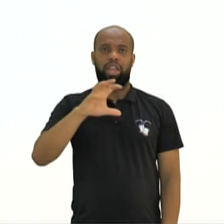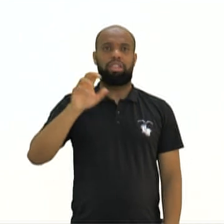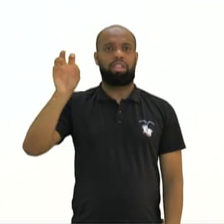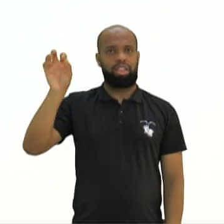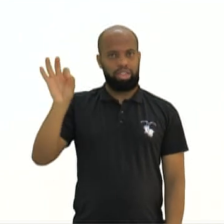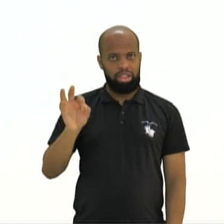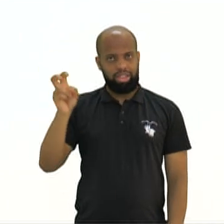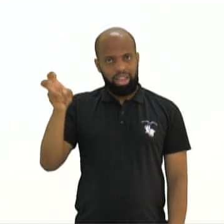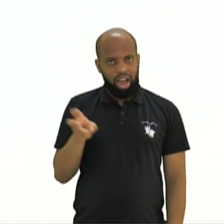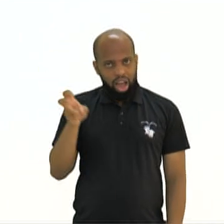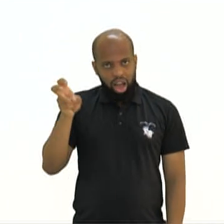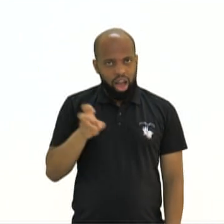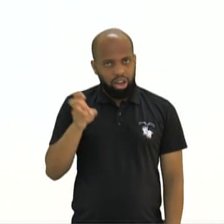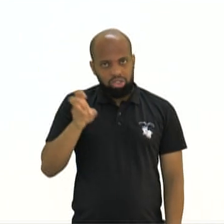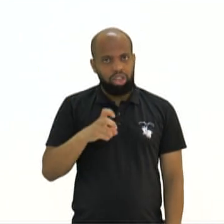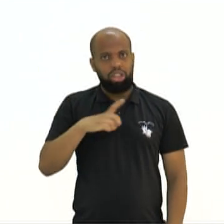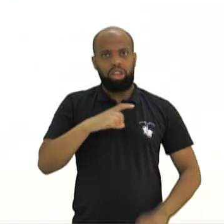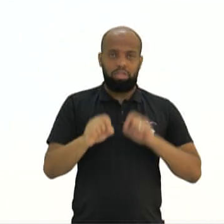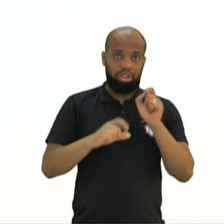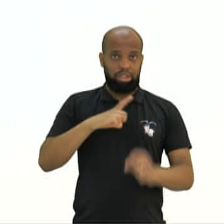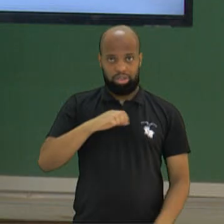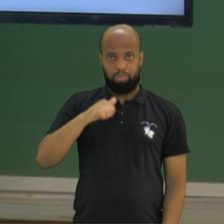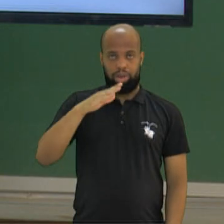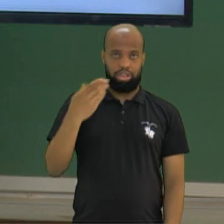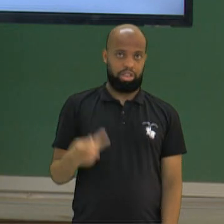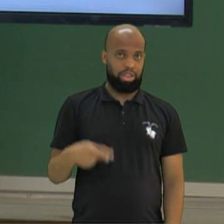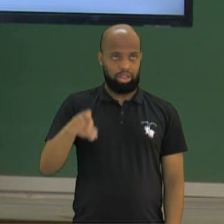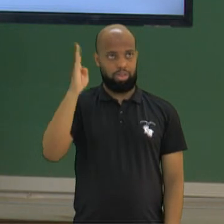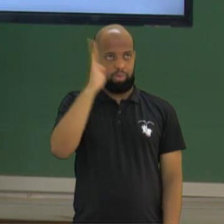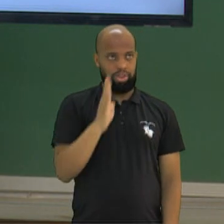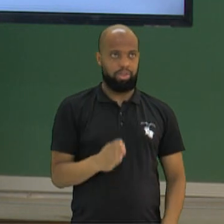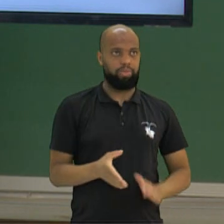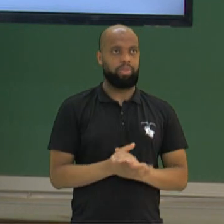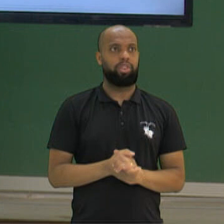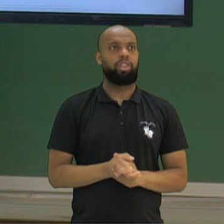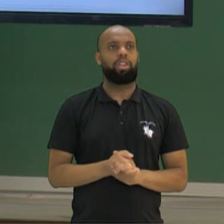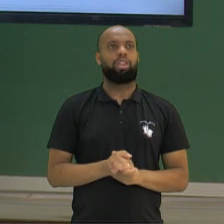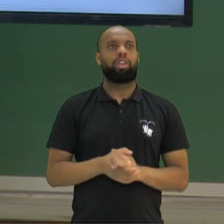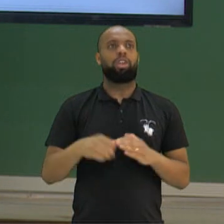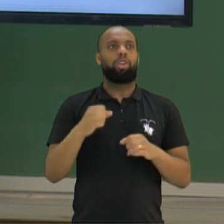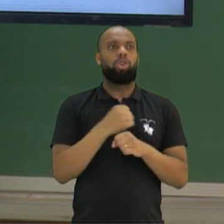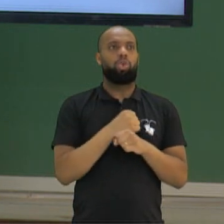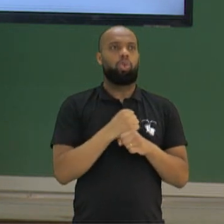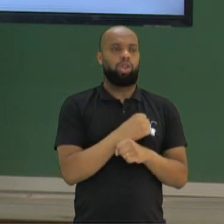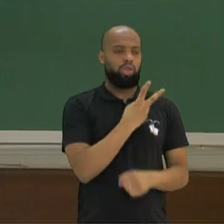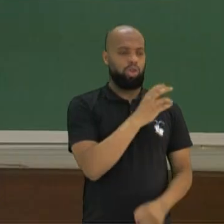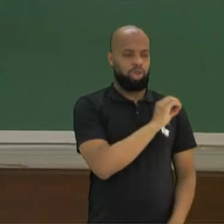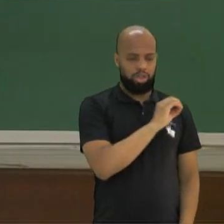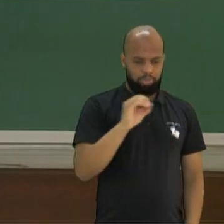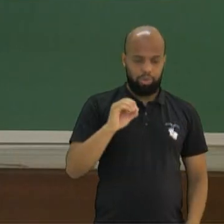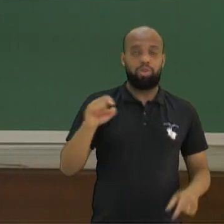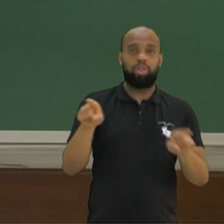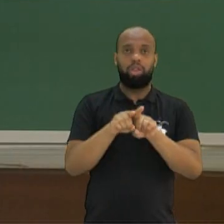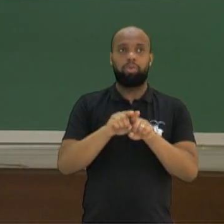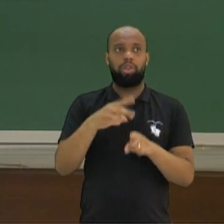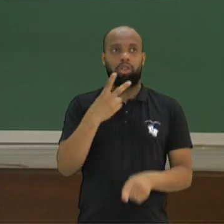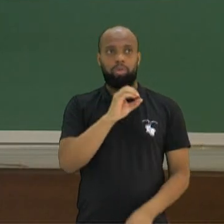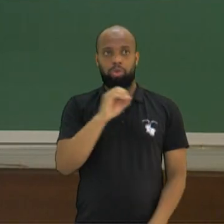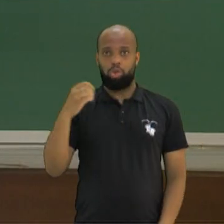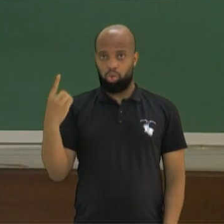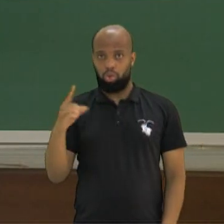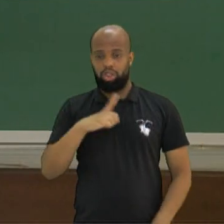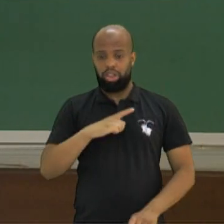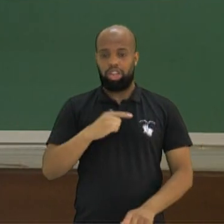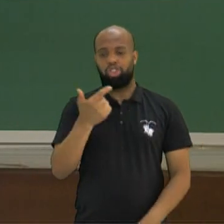redução da pobreza sendo mais significativa aqui no Brasil. Gente, em 2000, 2001, o governo vai enfrentar novamente